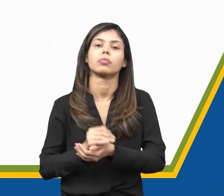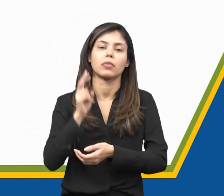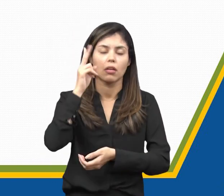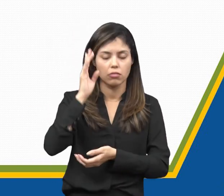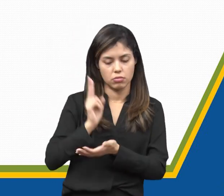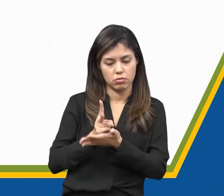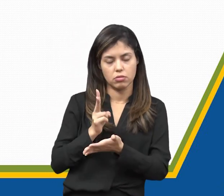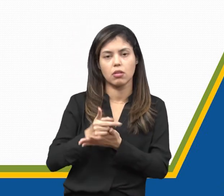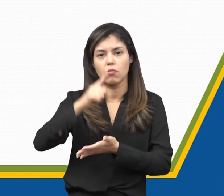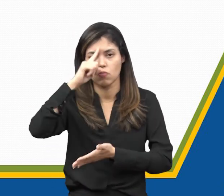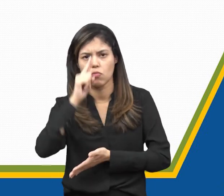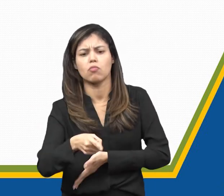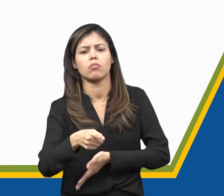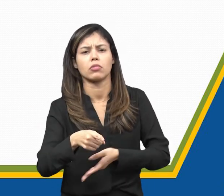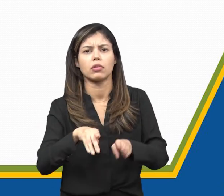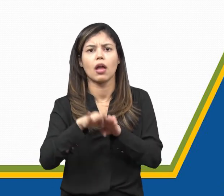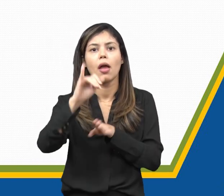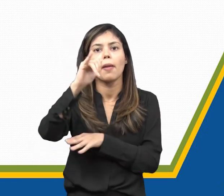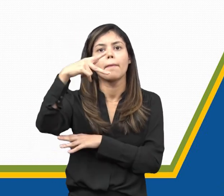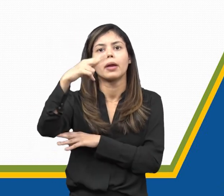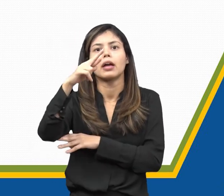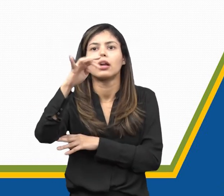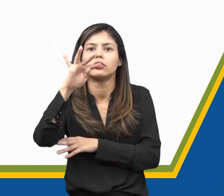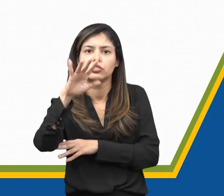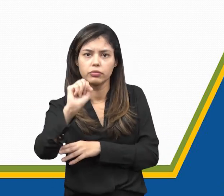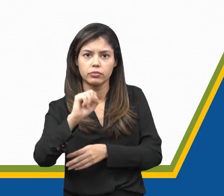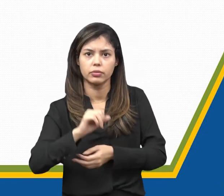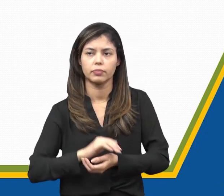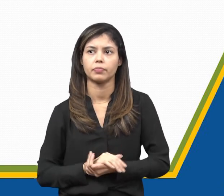ideia de uma ordem imperativa negativa.